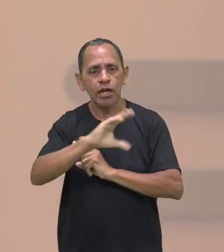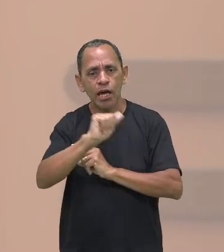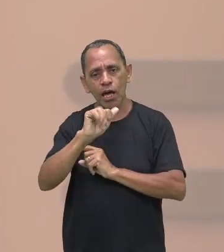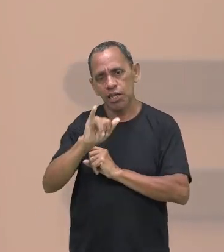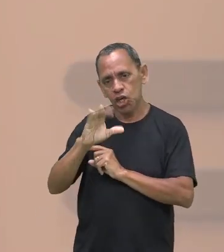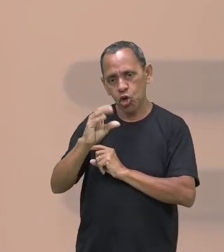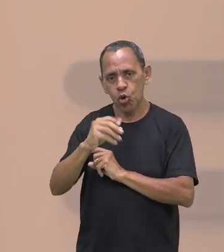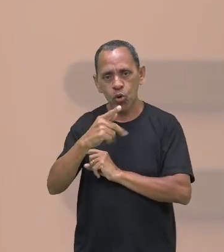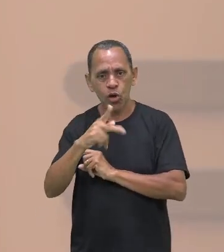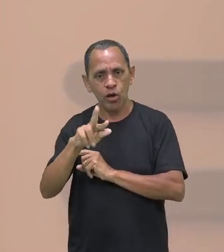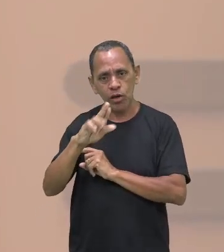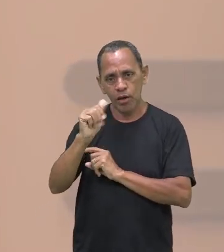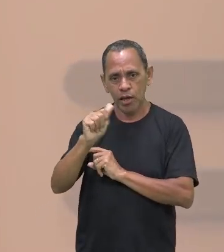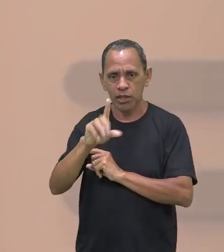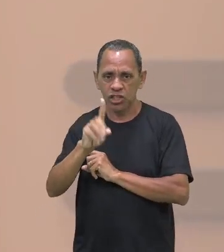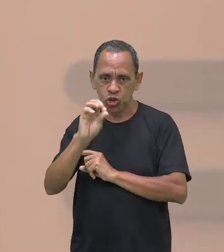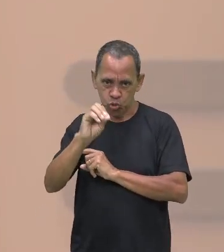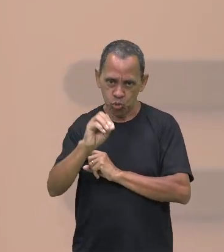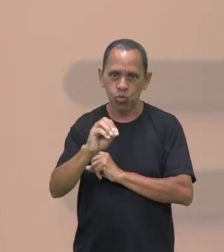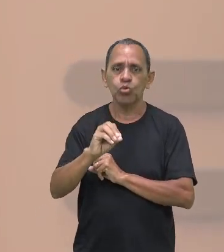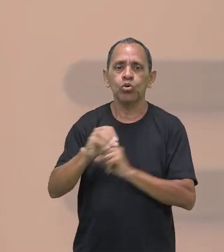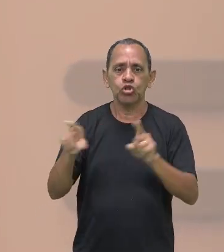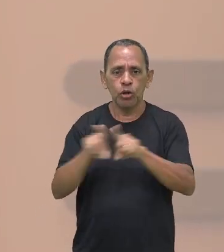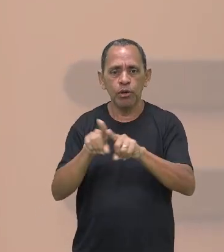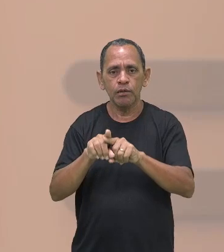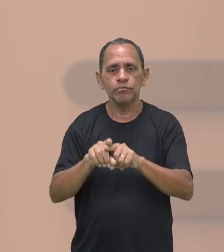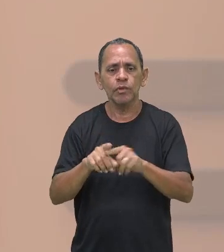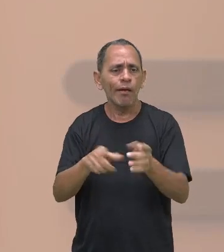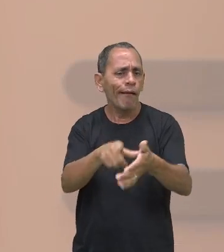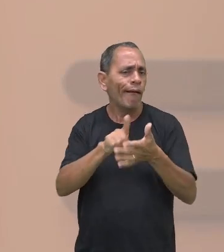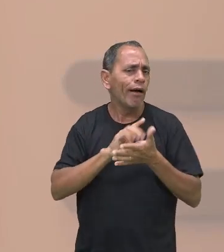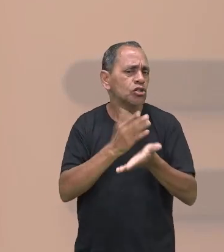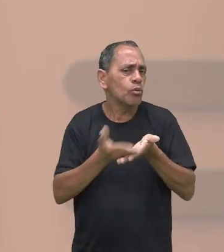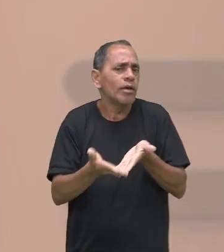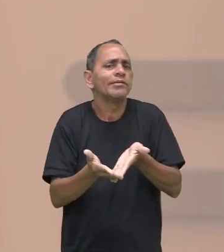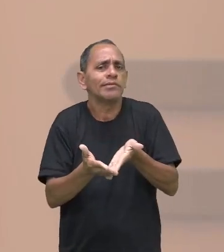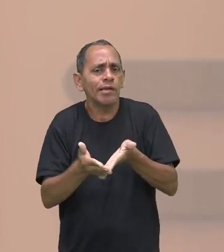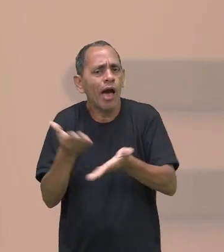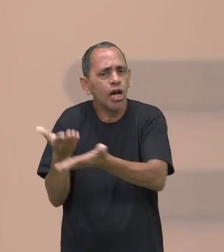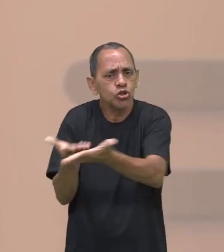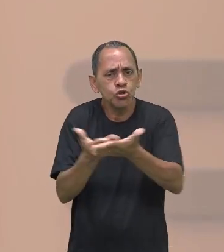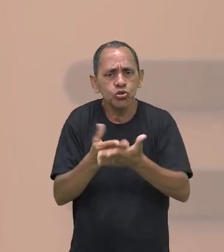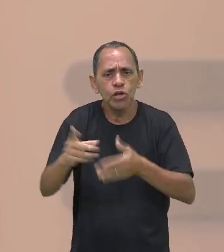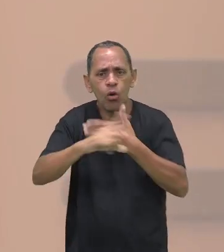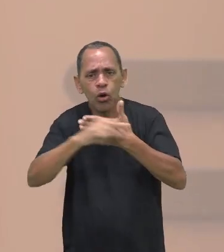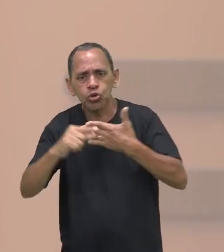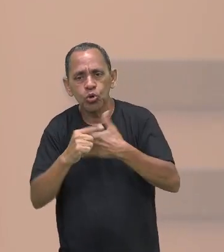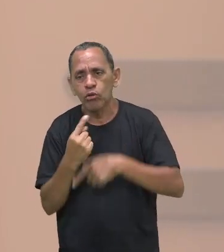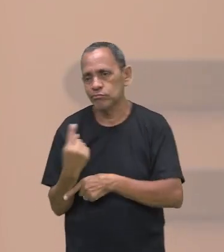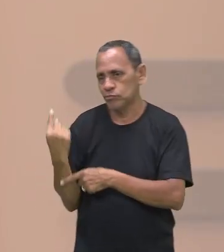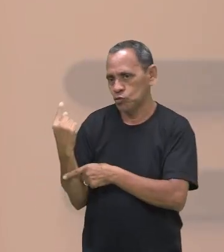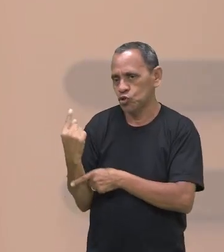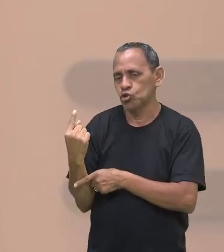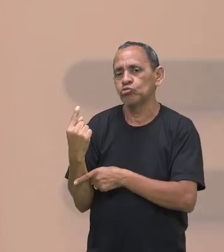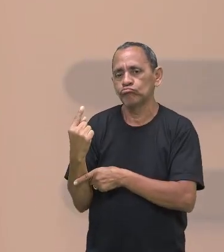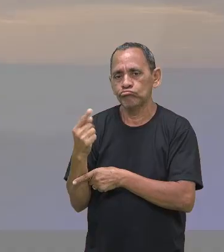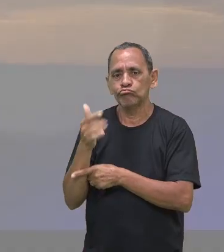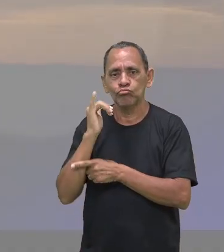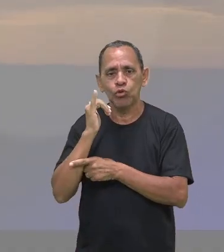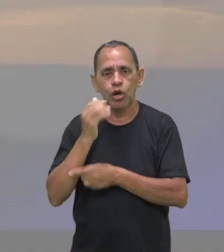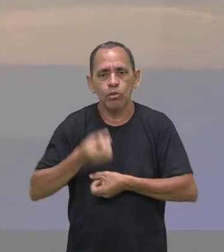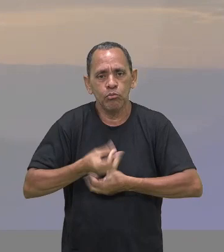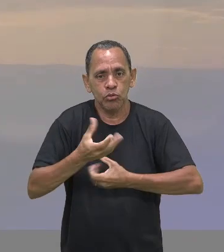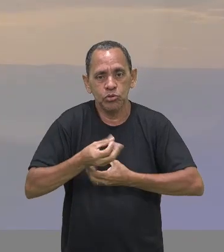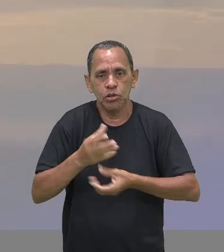Júnior. Mas antes de conversarmos um pouco mais sobre esse autor, vamos ver aí um poema sobre nós.